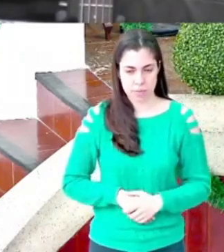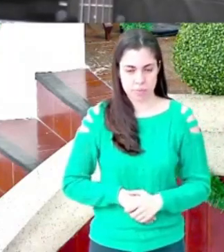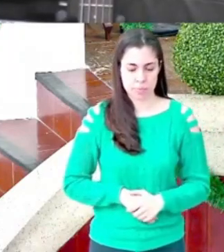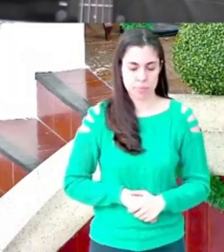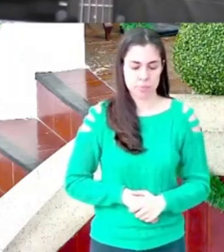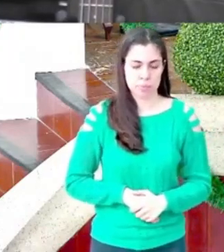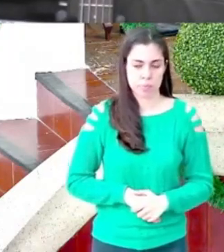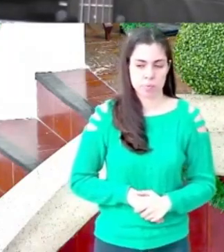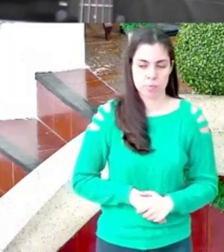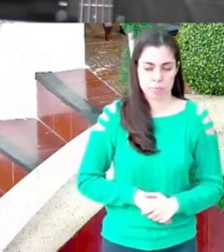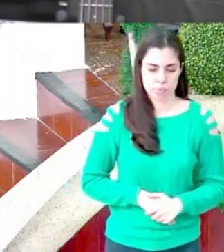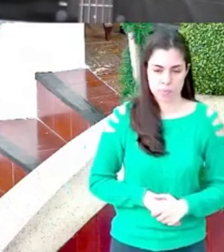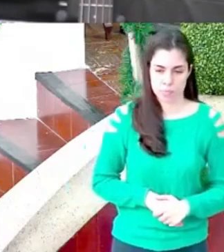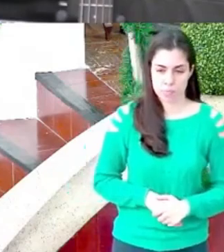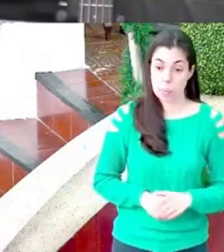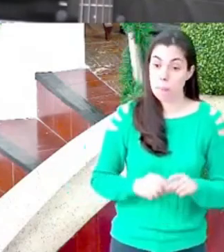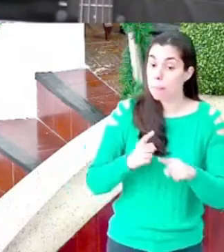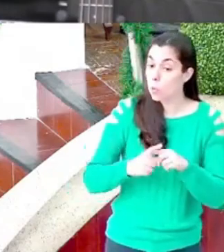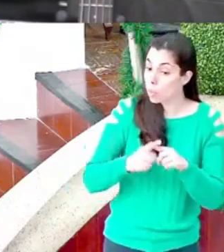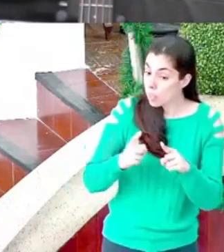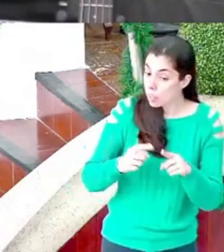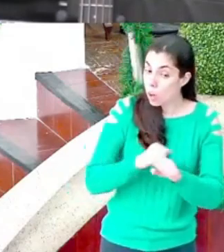fale. Fale.